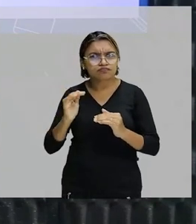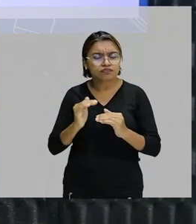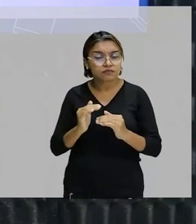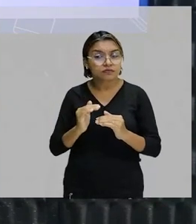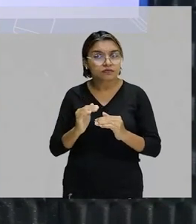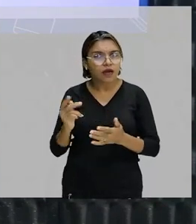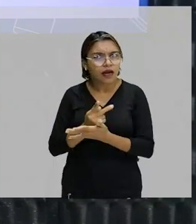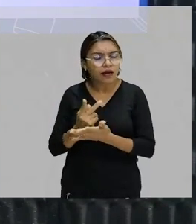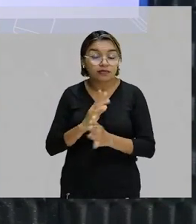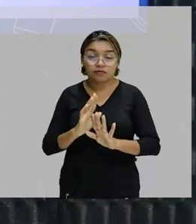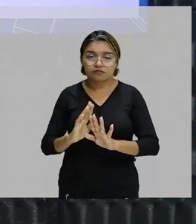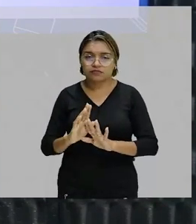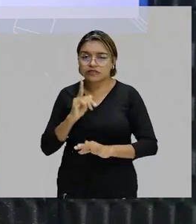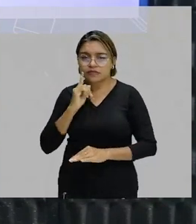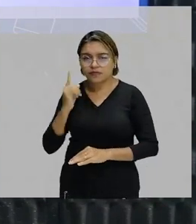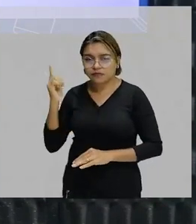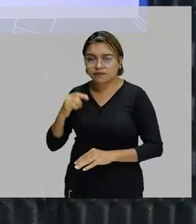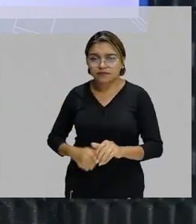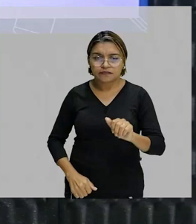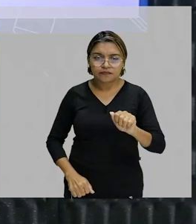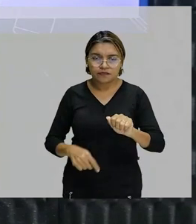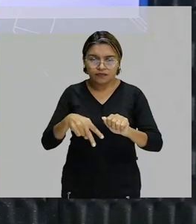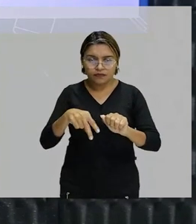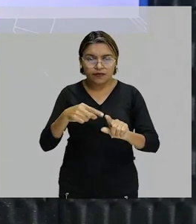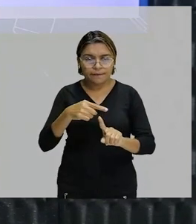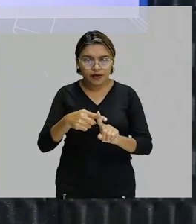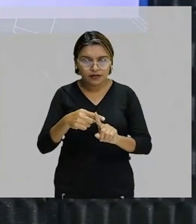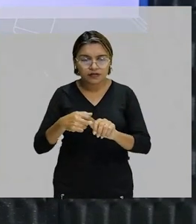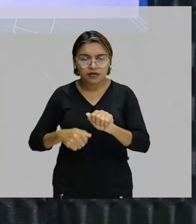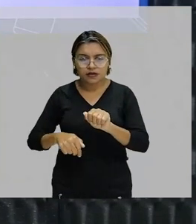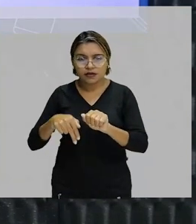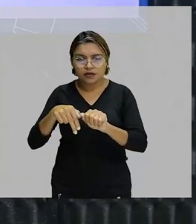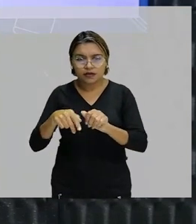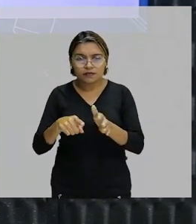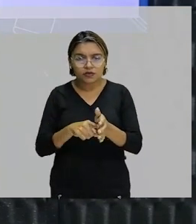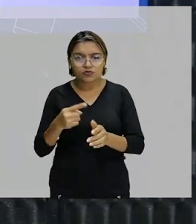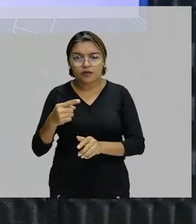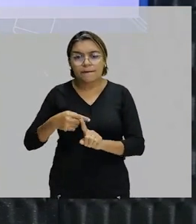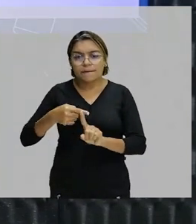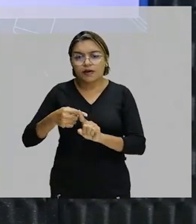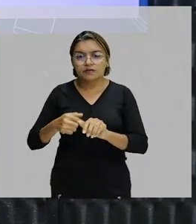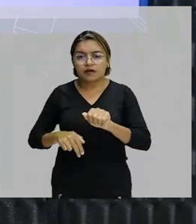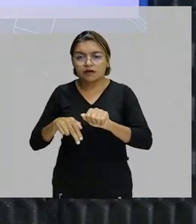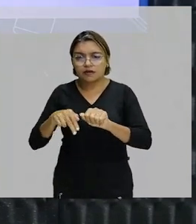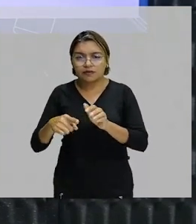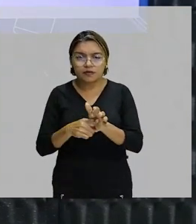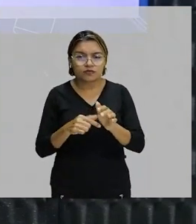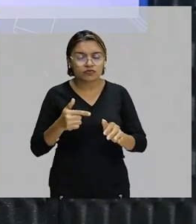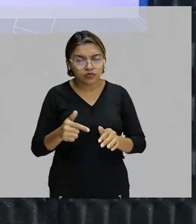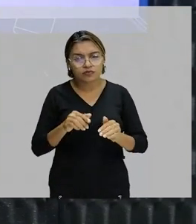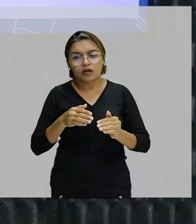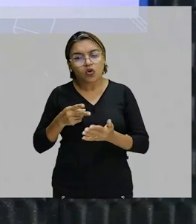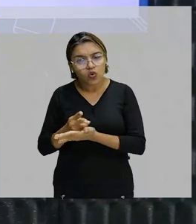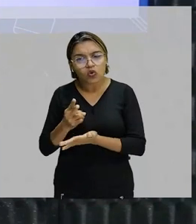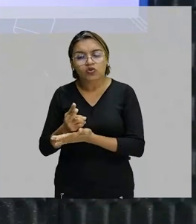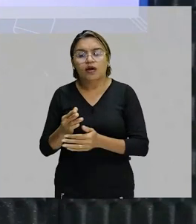errado olha só como ficou an mais an - 1 mais an - 2 e assim sucessivamente